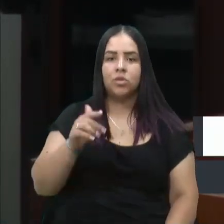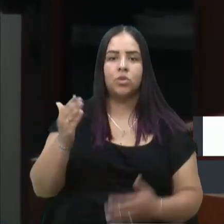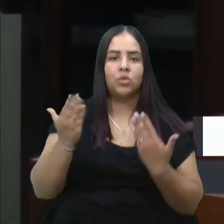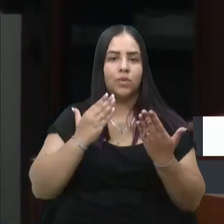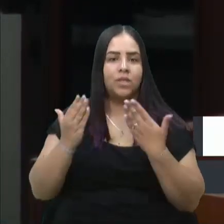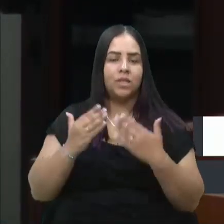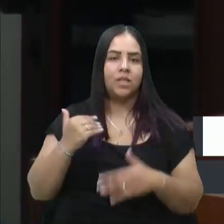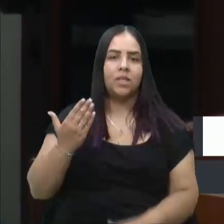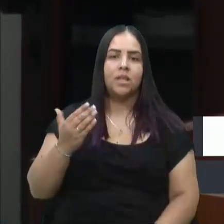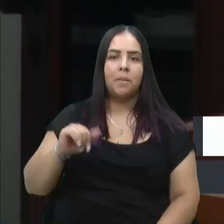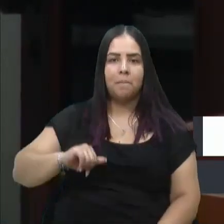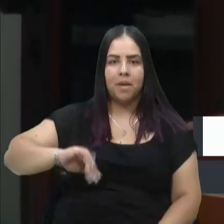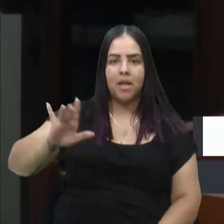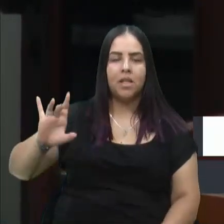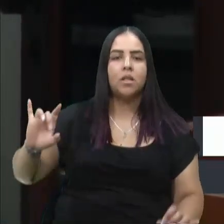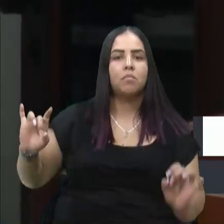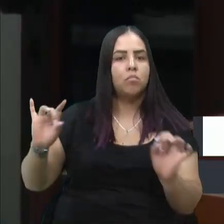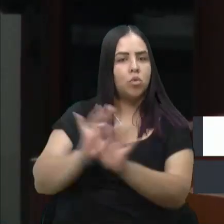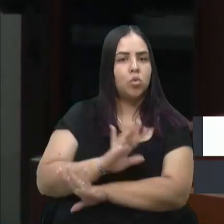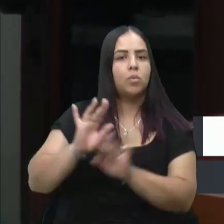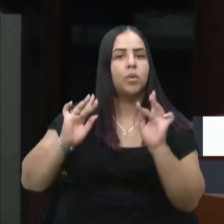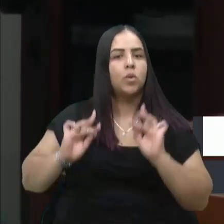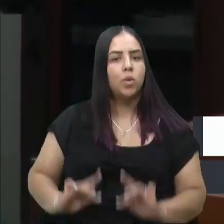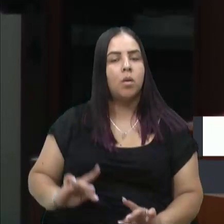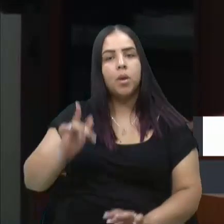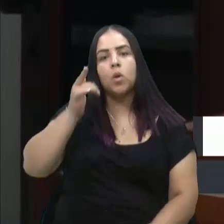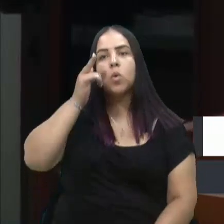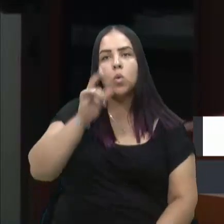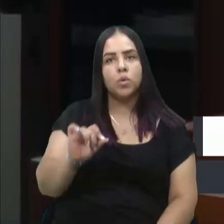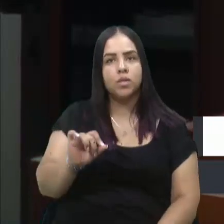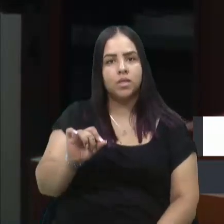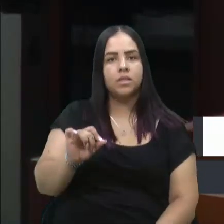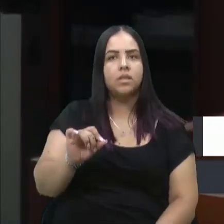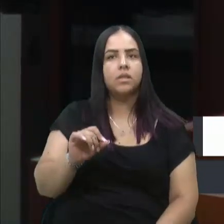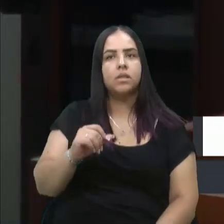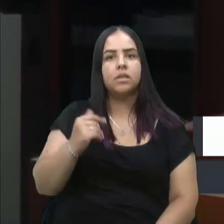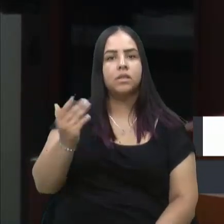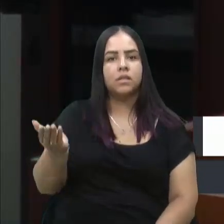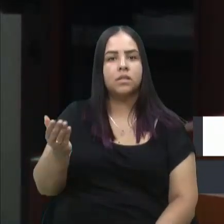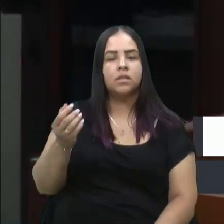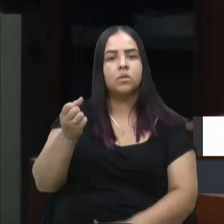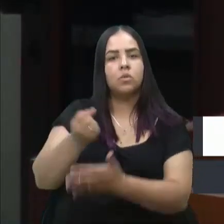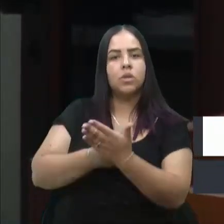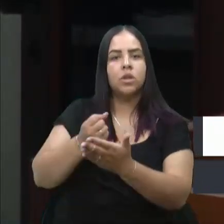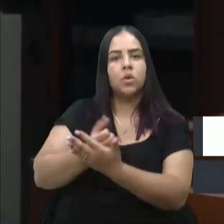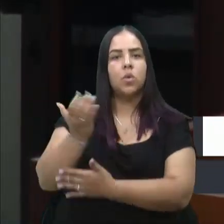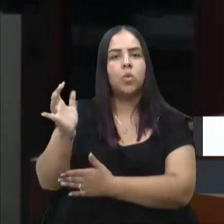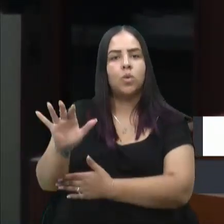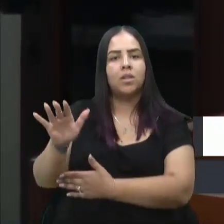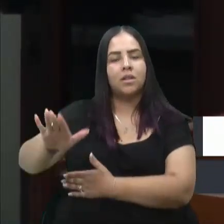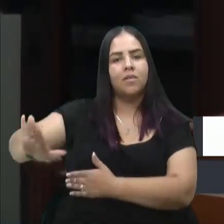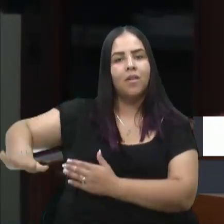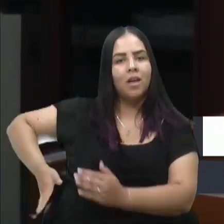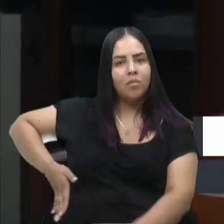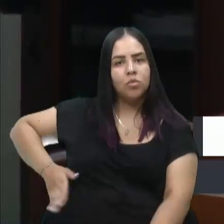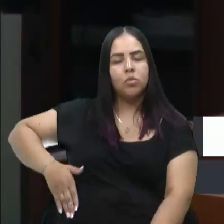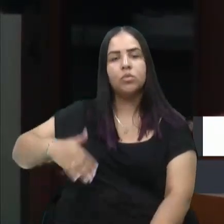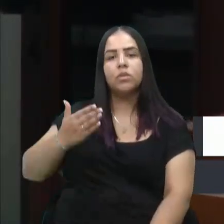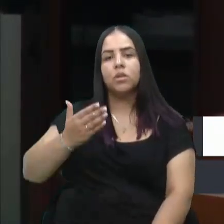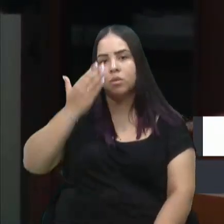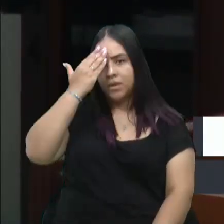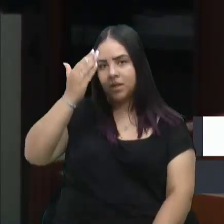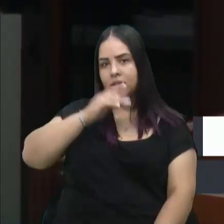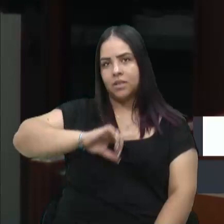está muito mais preparado para poder se defender contra o vagabundo. E, graças a